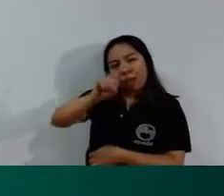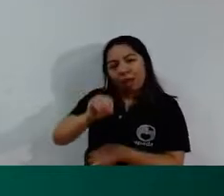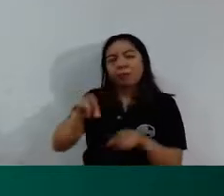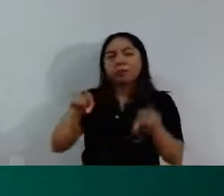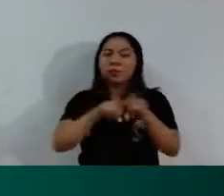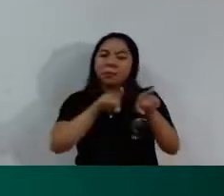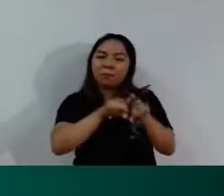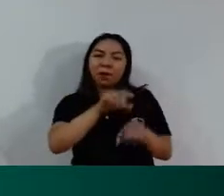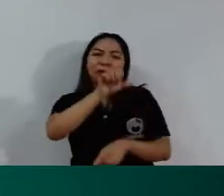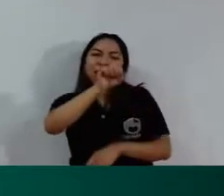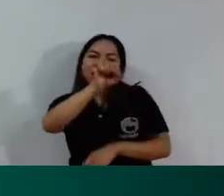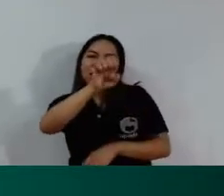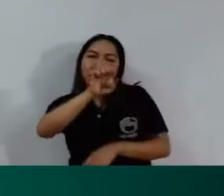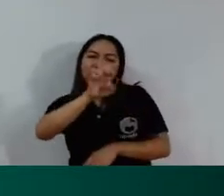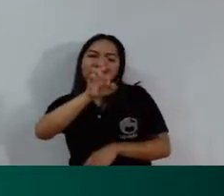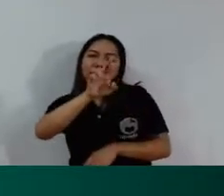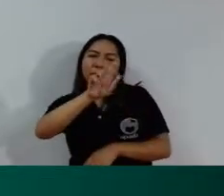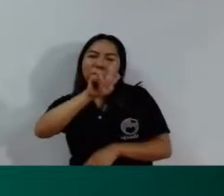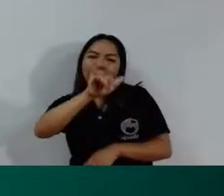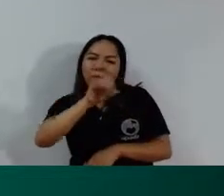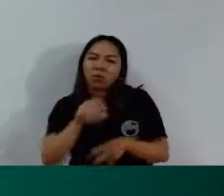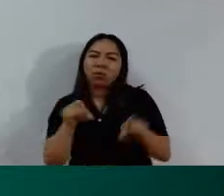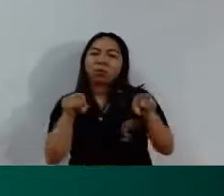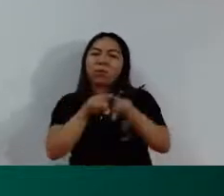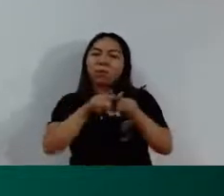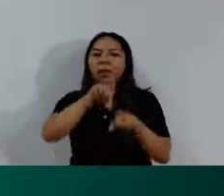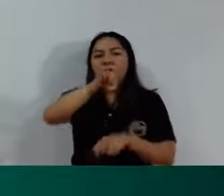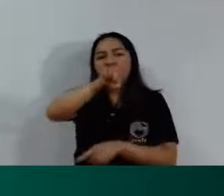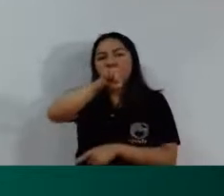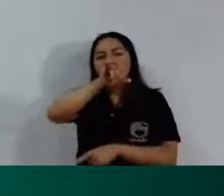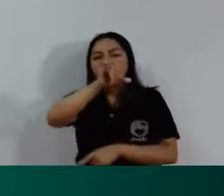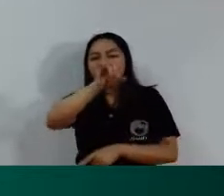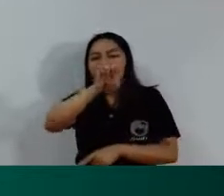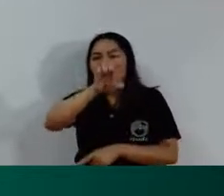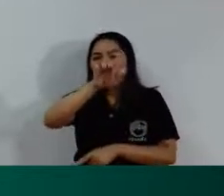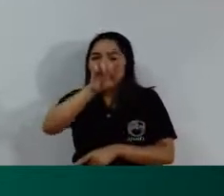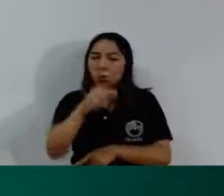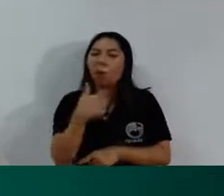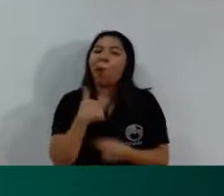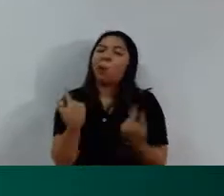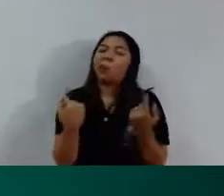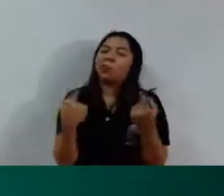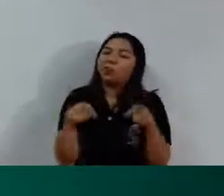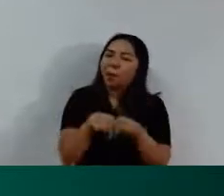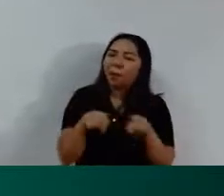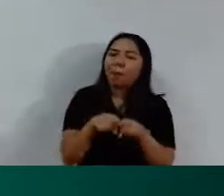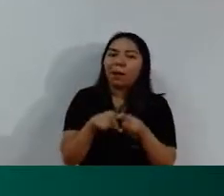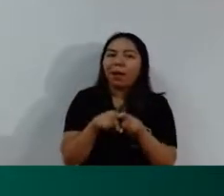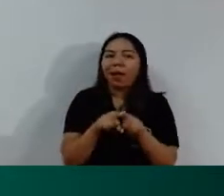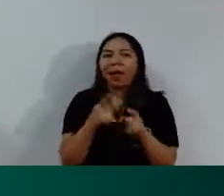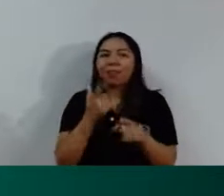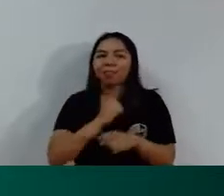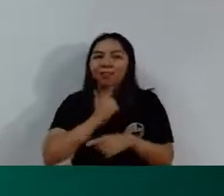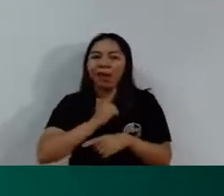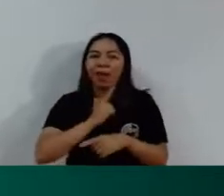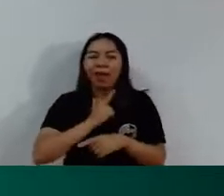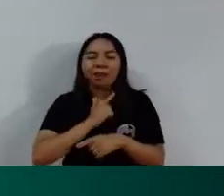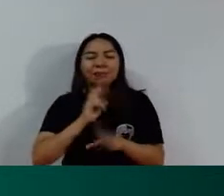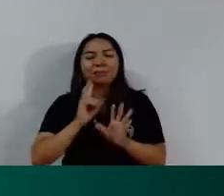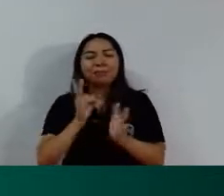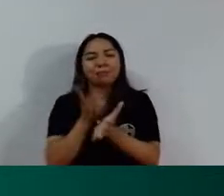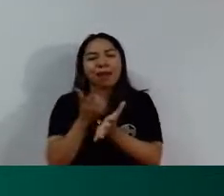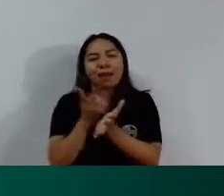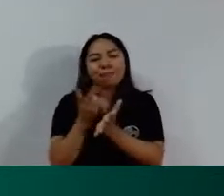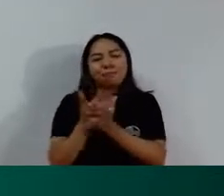presença do Sérgio a presença do Diego que eu também acompanho as redes sociais não tanto na frequência que eu gostaria